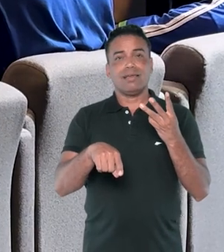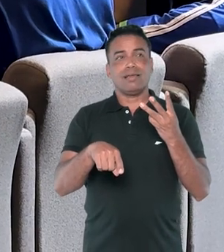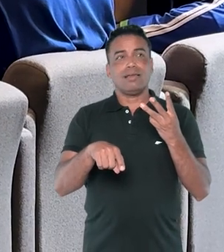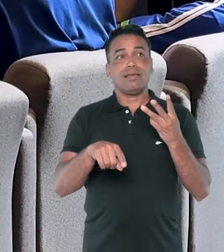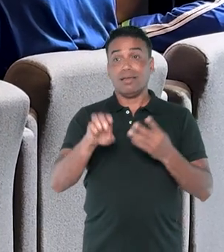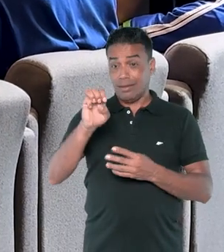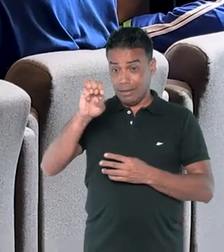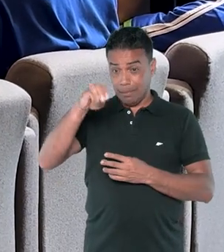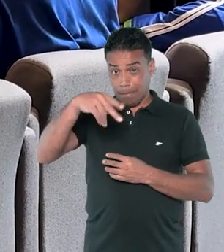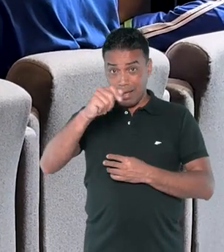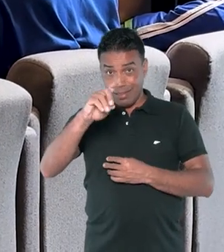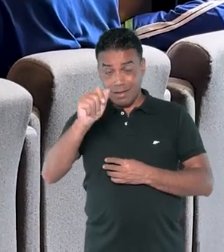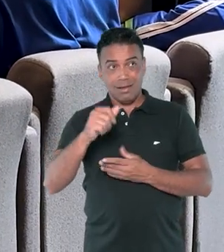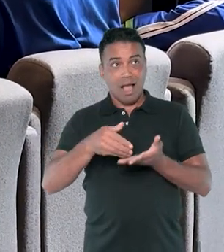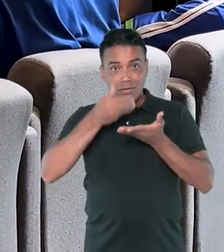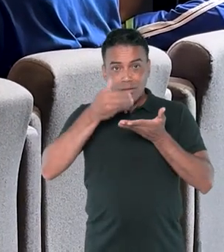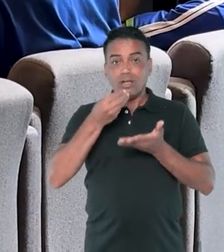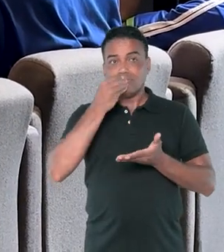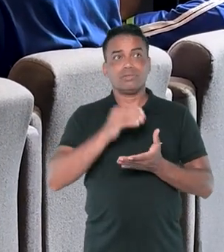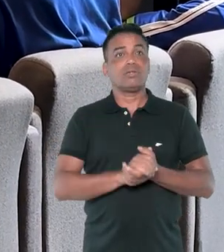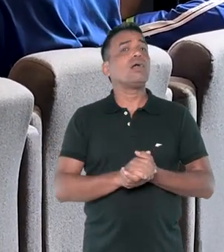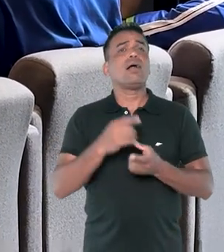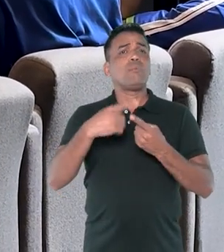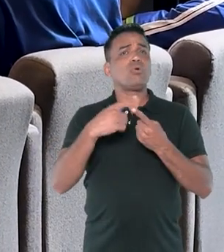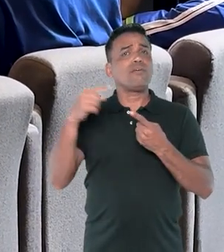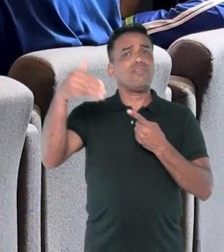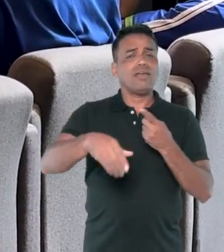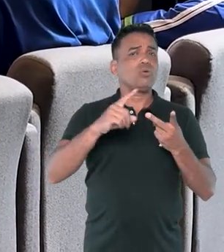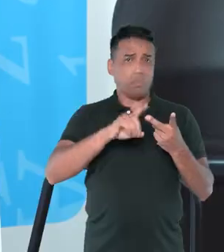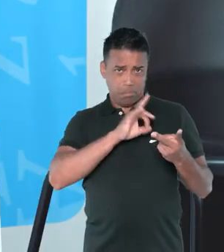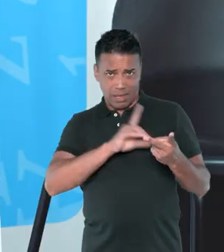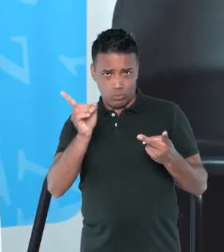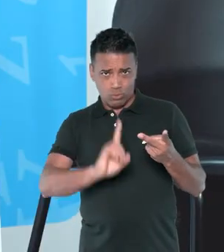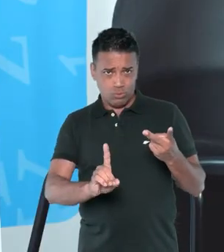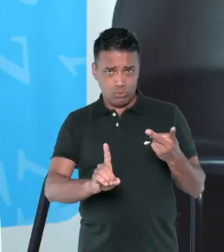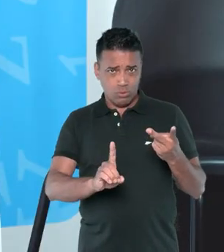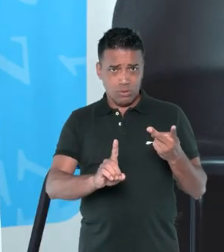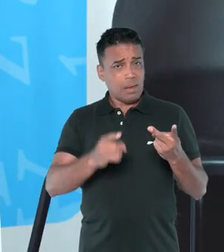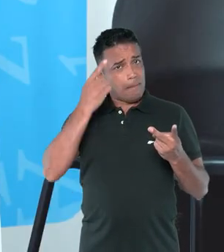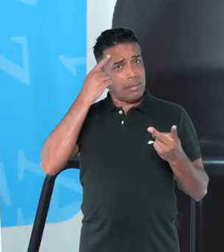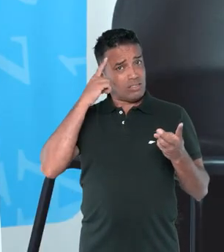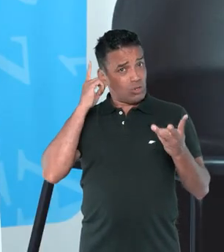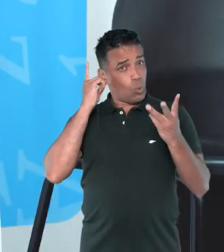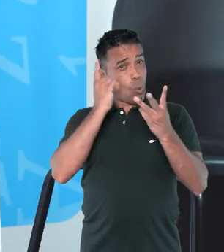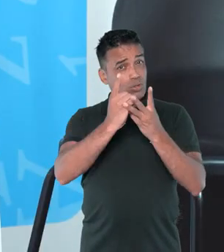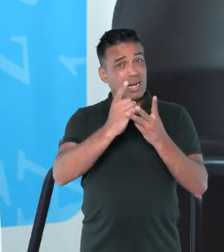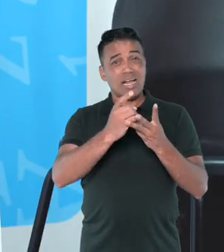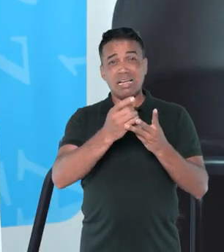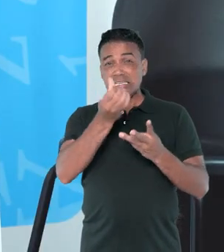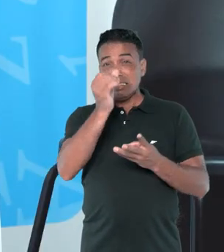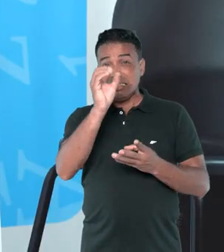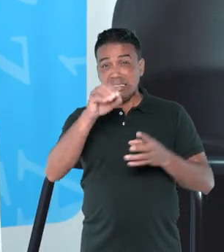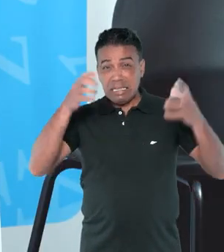empadinha? Meu Deus. Por que a senhora veio, se a senhora não está com medo, se a senhora não pensou que ia encontrar 60 monstros, foi